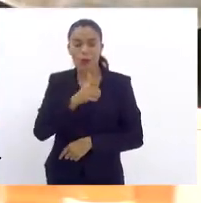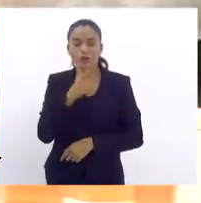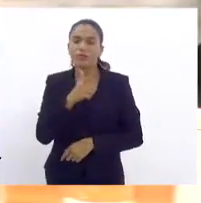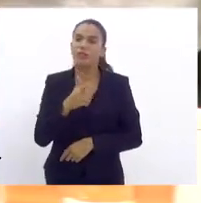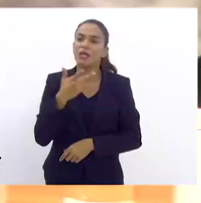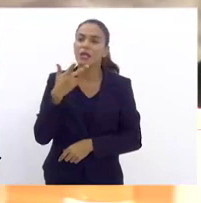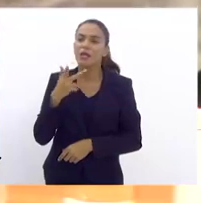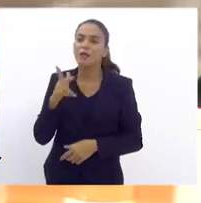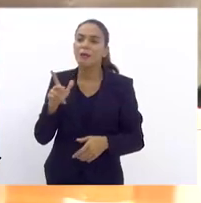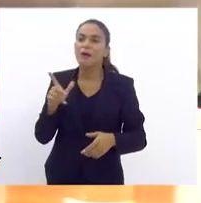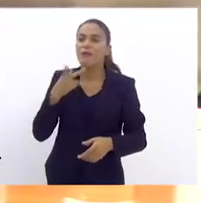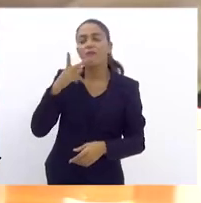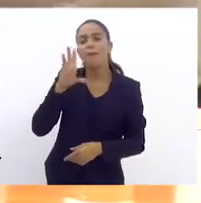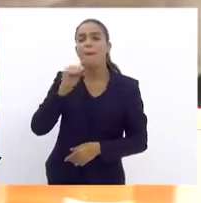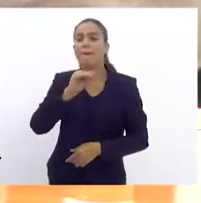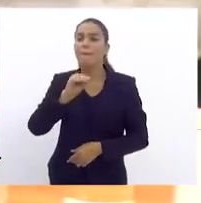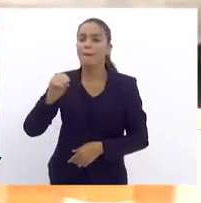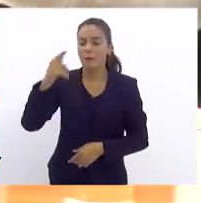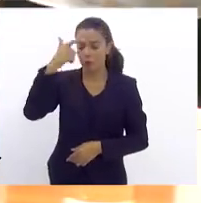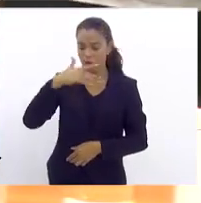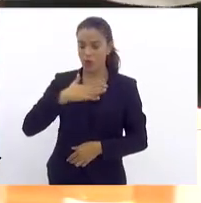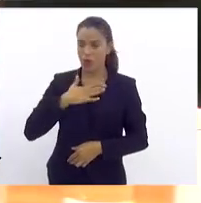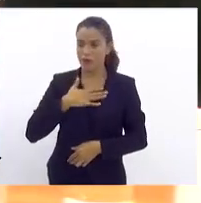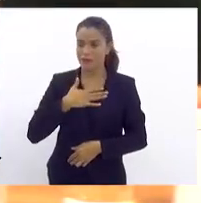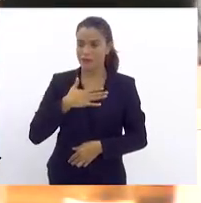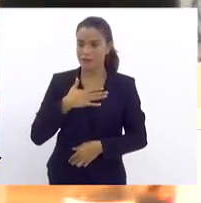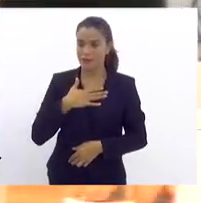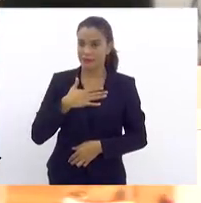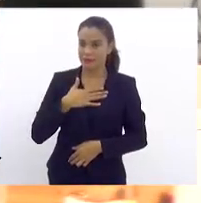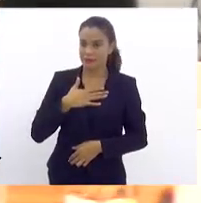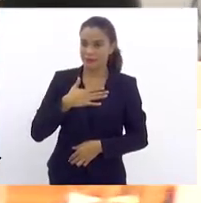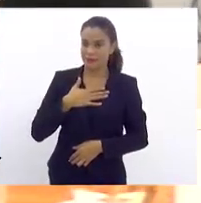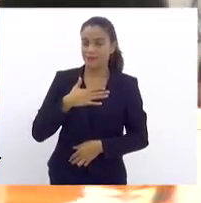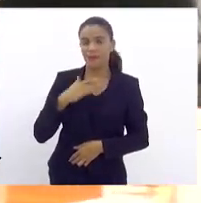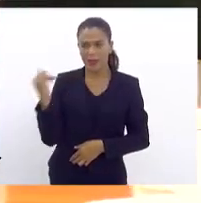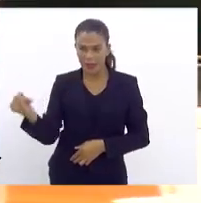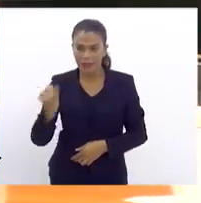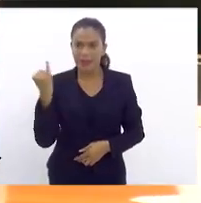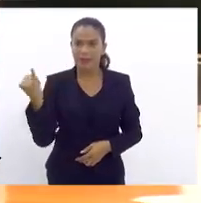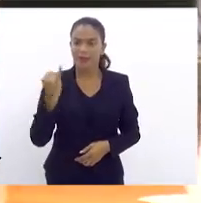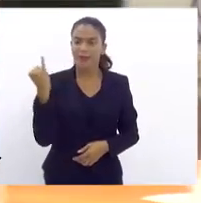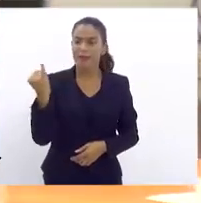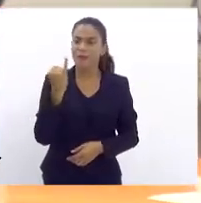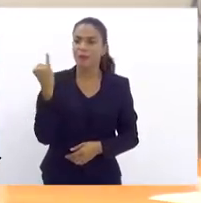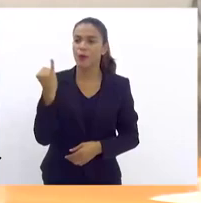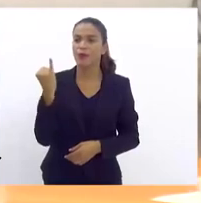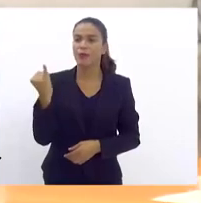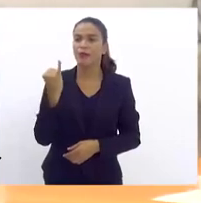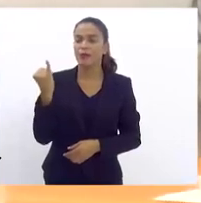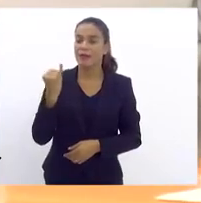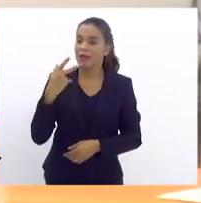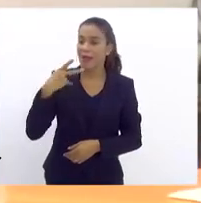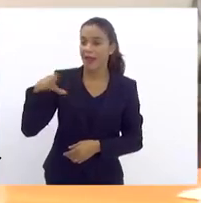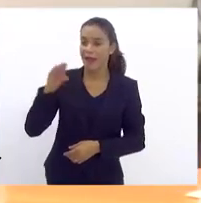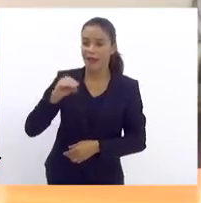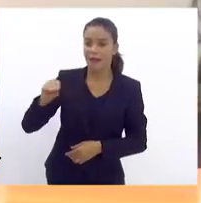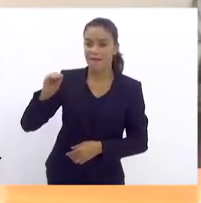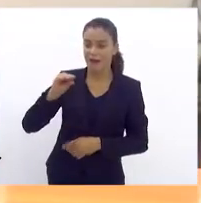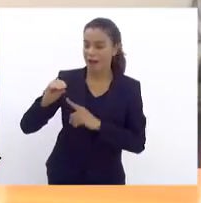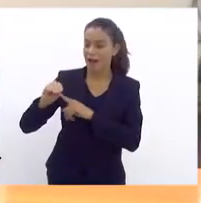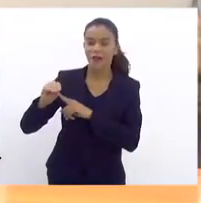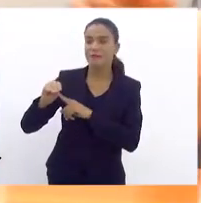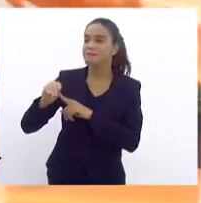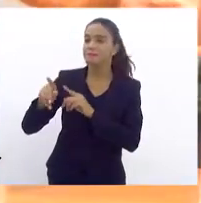elas porque nós estamos aqui falando por nós é importante que a fala venha